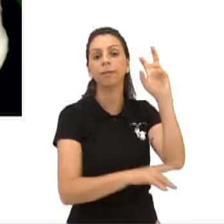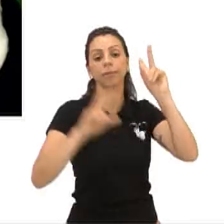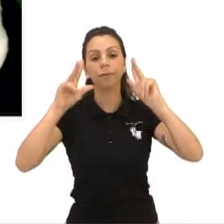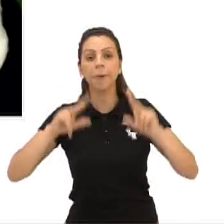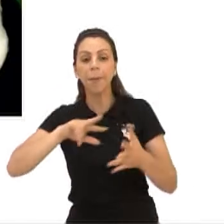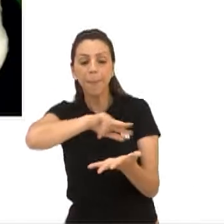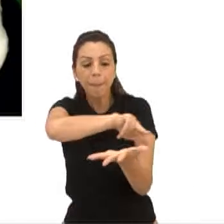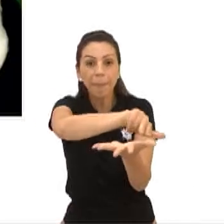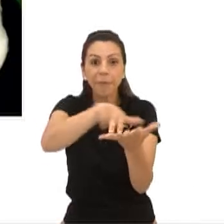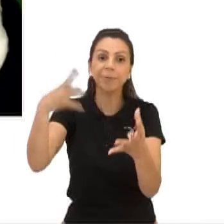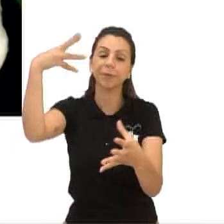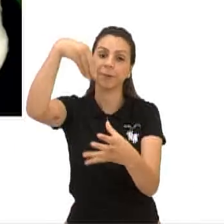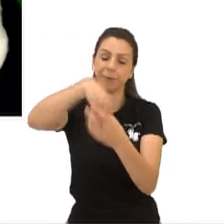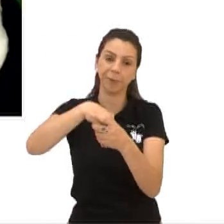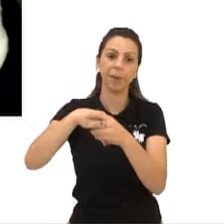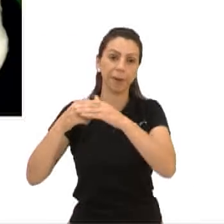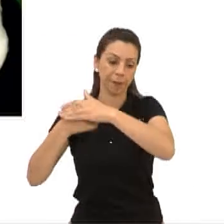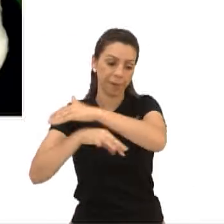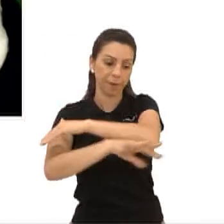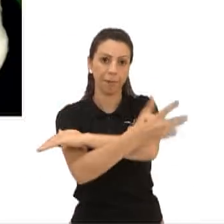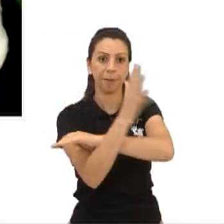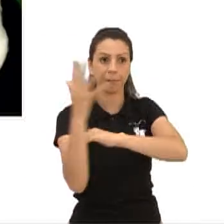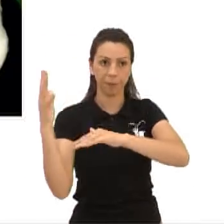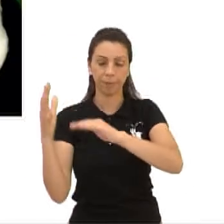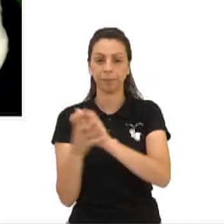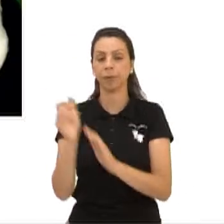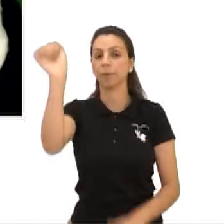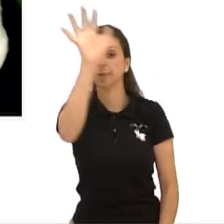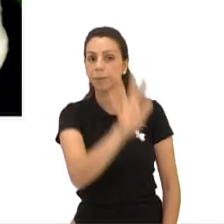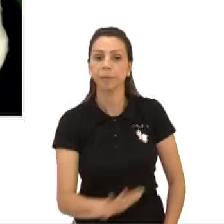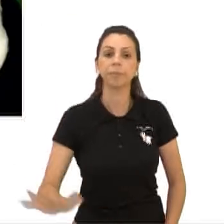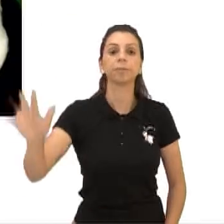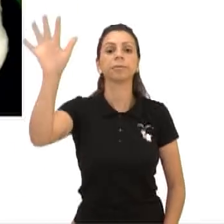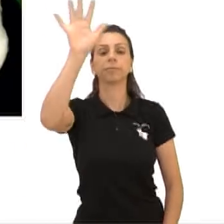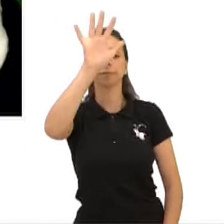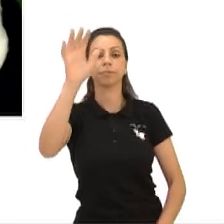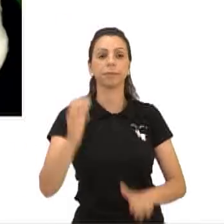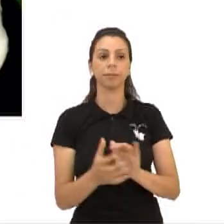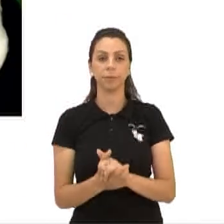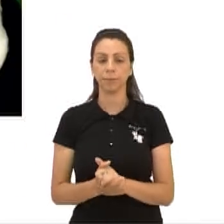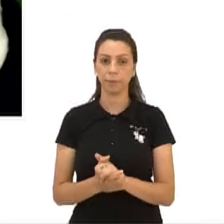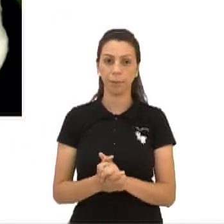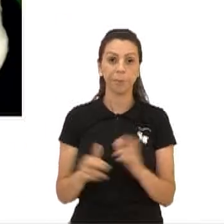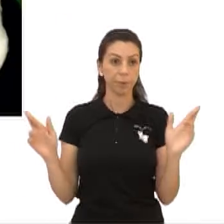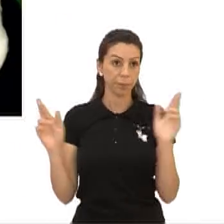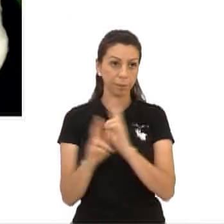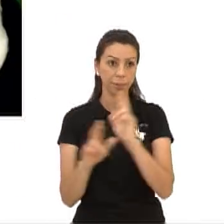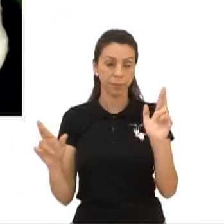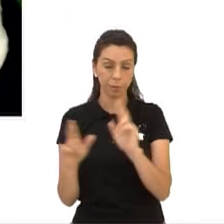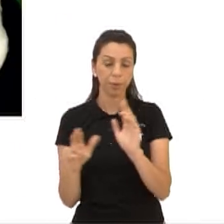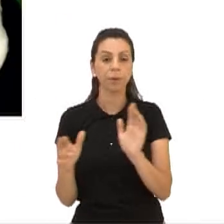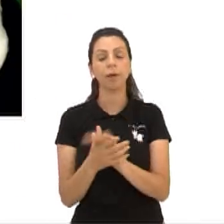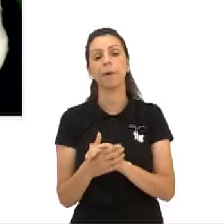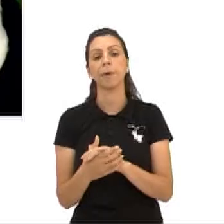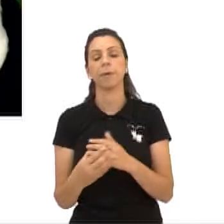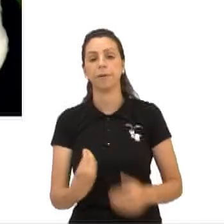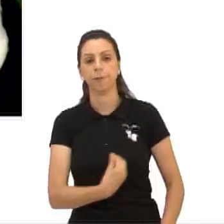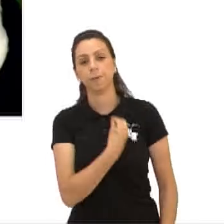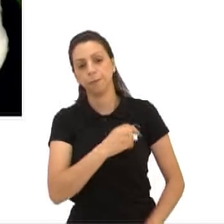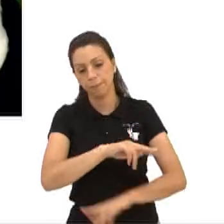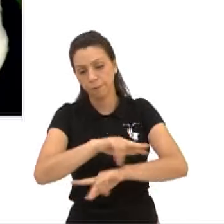ecossistema. Aqui tem uma imagem da biodiversidade, ó. Não estou fazendo correlação de seres vivos, são